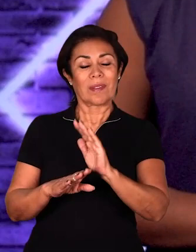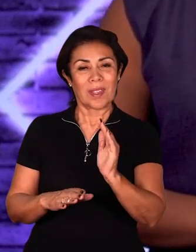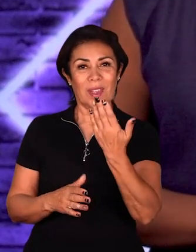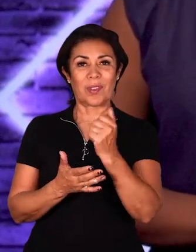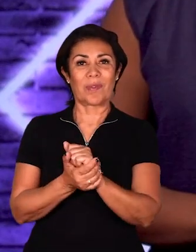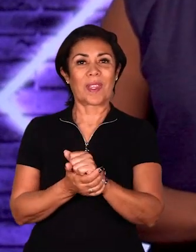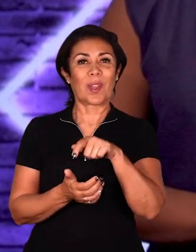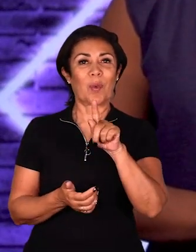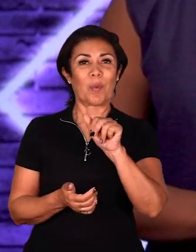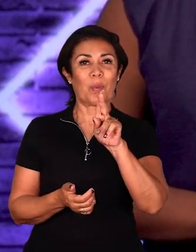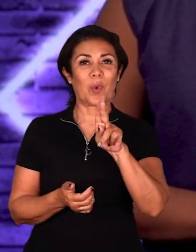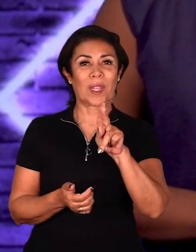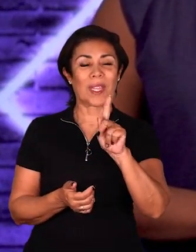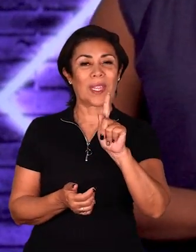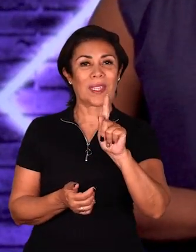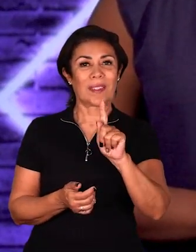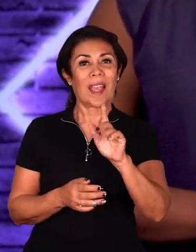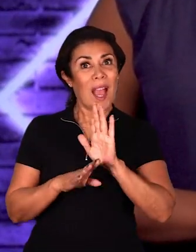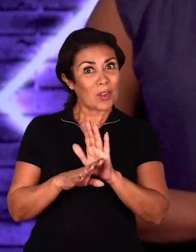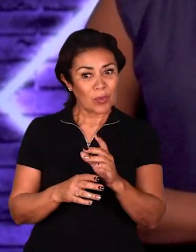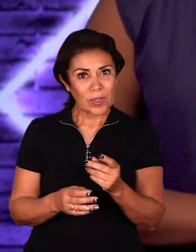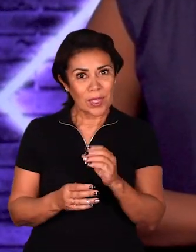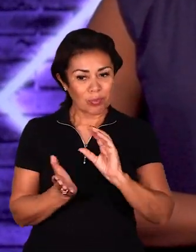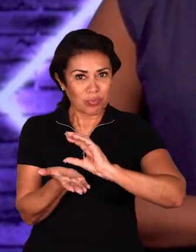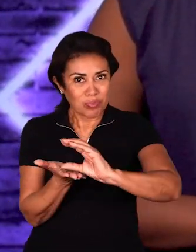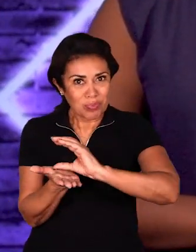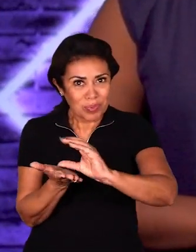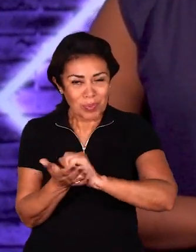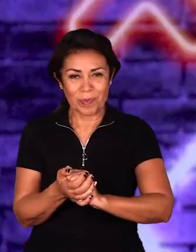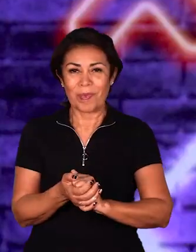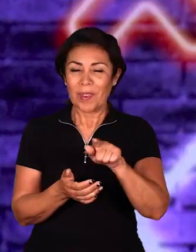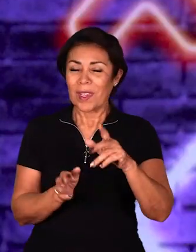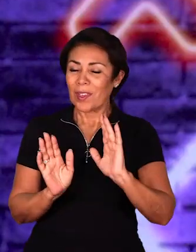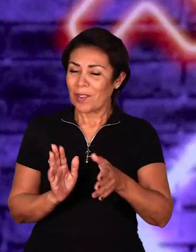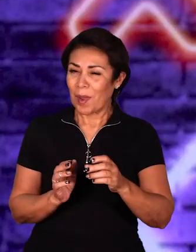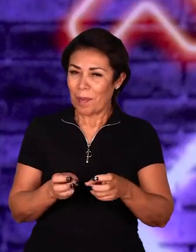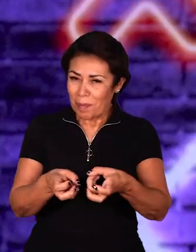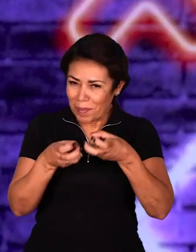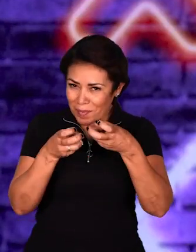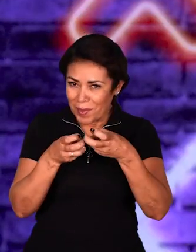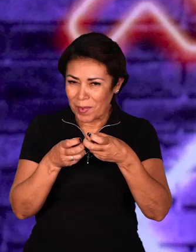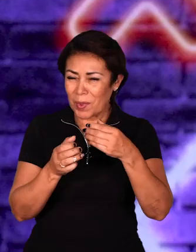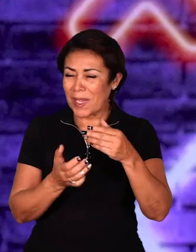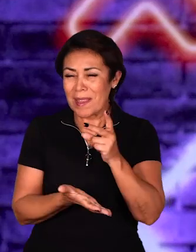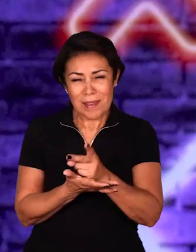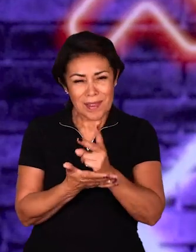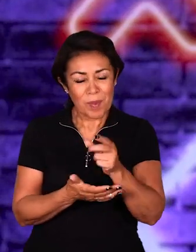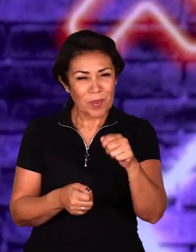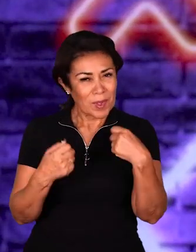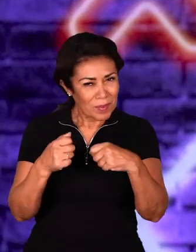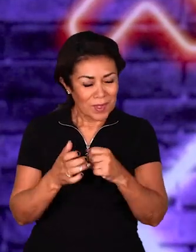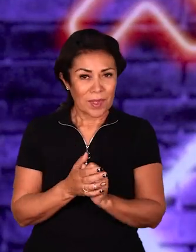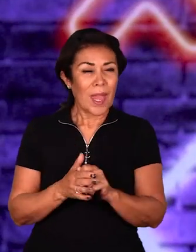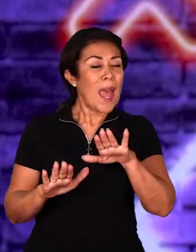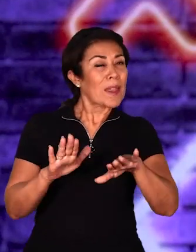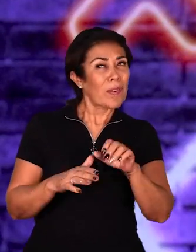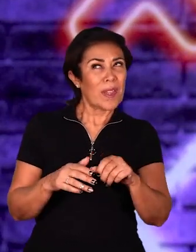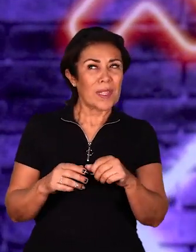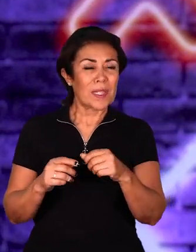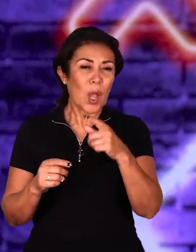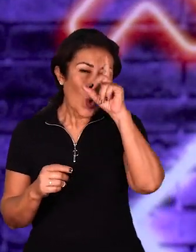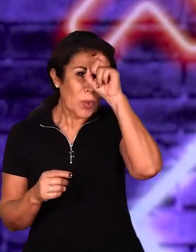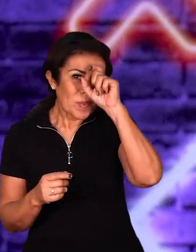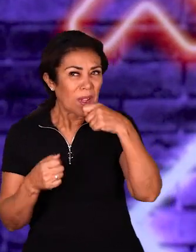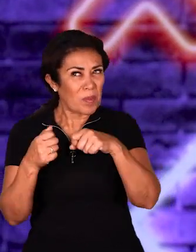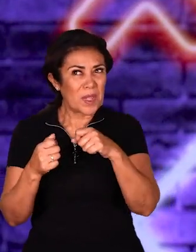essas falhas com prêmios em dinheiro, dentro de desafios conhecidos como bug bounty. Até aqui você já percebeu que a programação se encaixa em todas as áreas. Mas será